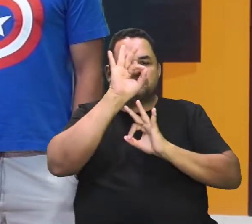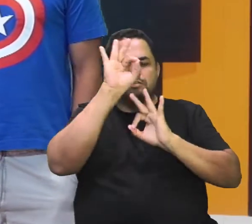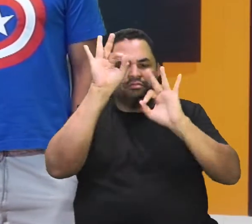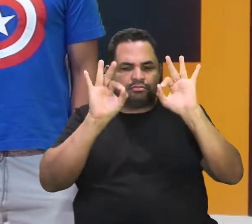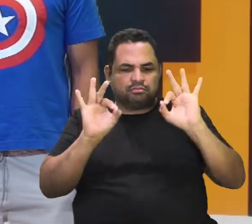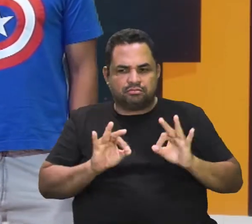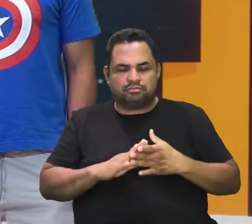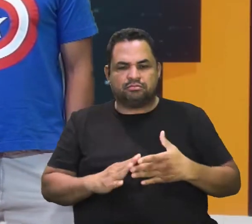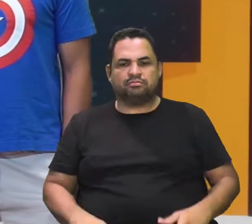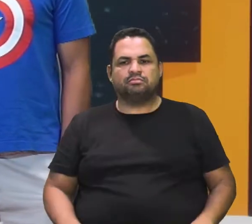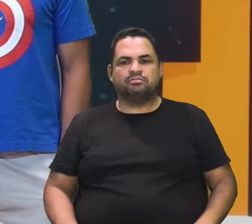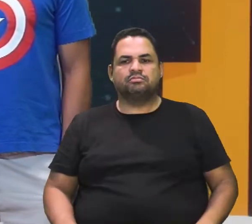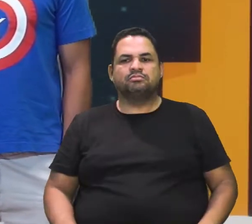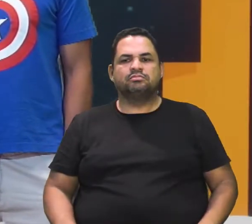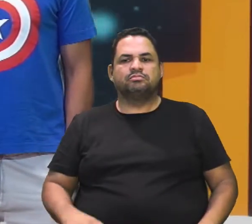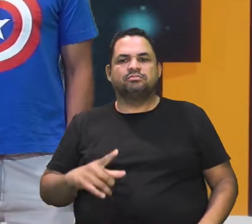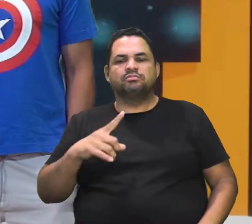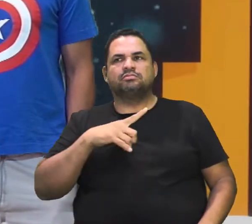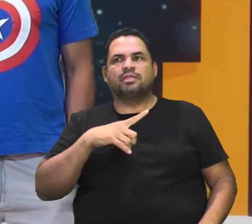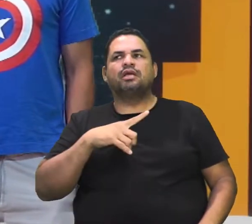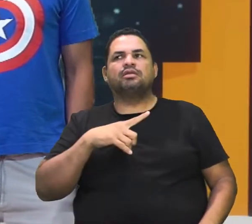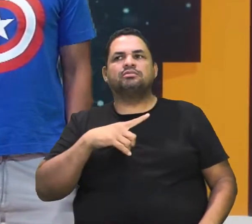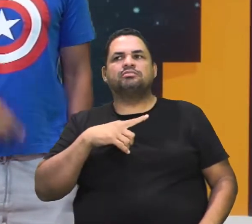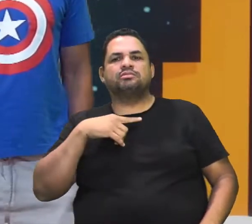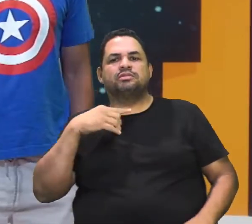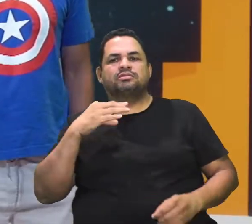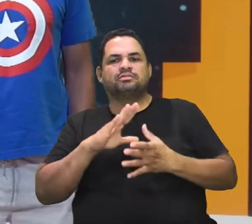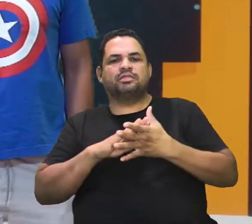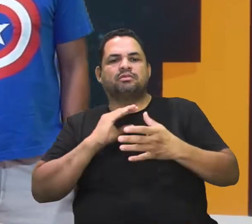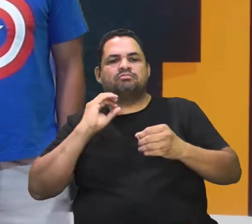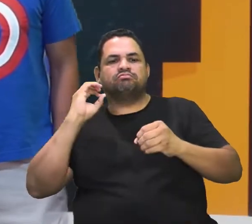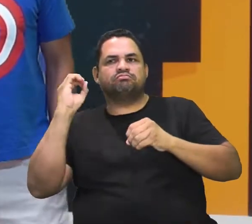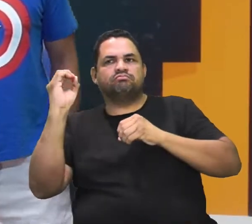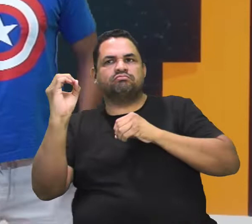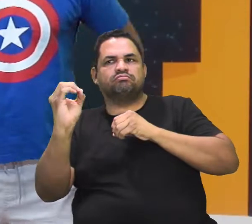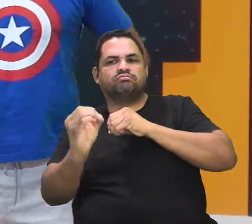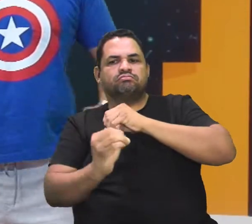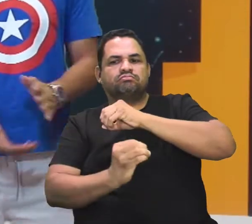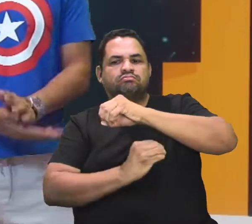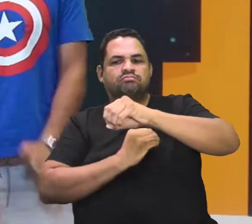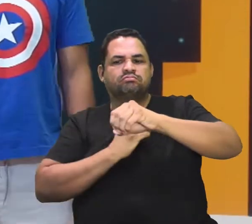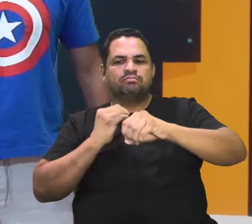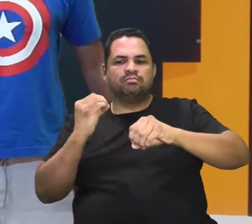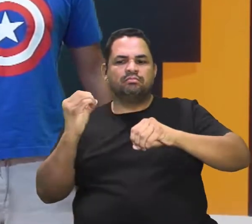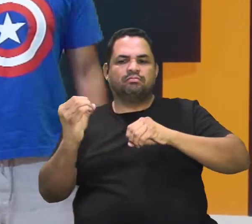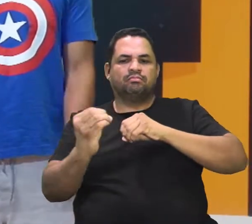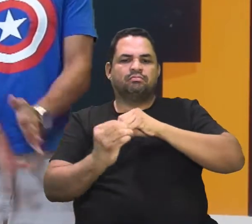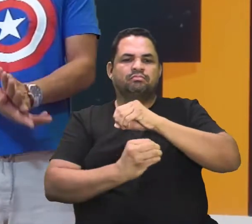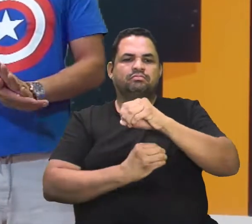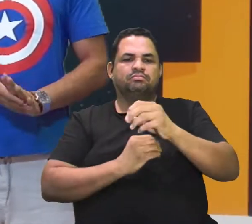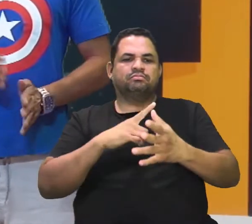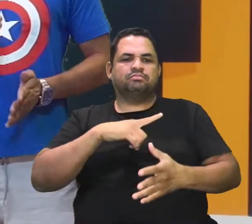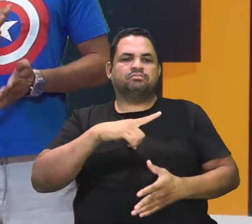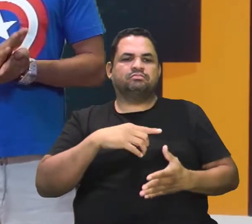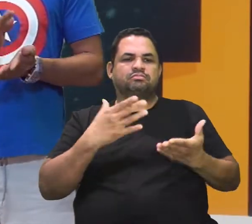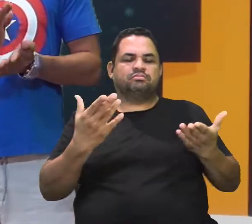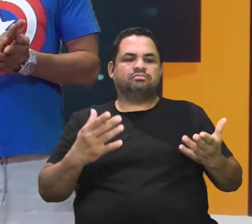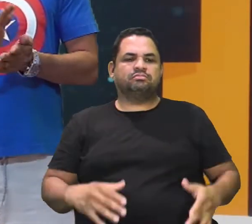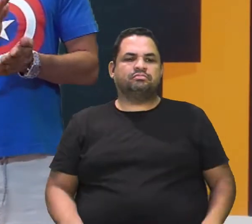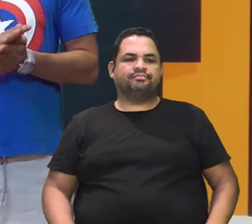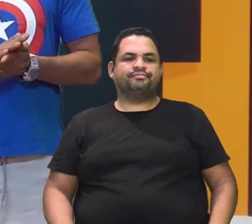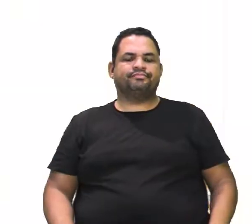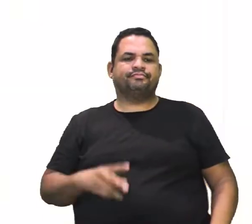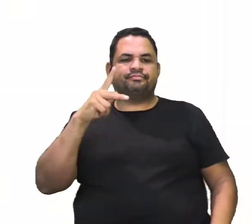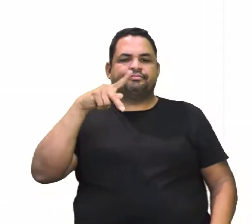a elipse que tem a ver com o movimento da Terra, não é? Elíptico. Da órbita, né? Dos planetas e tudo mais. Então, vamos junto, olha